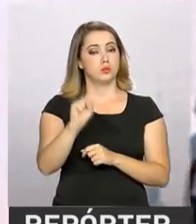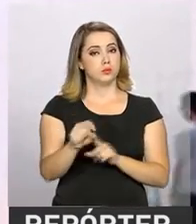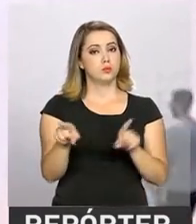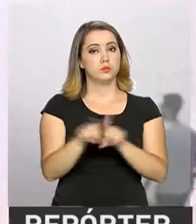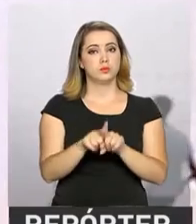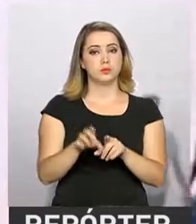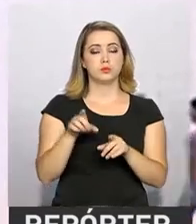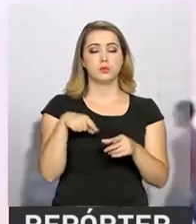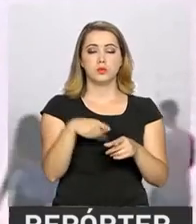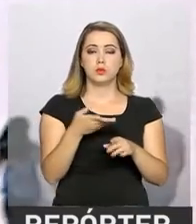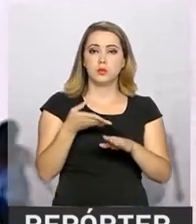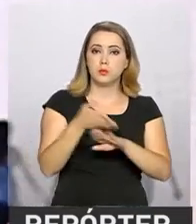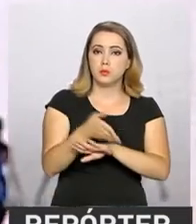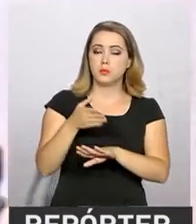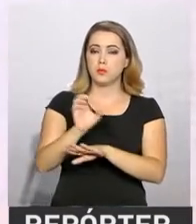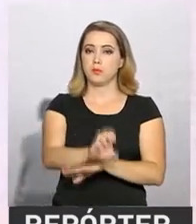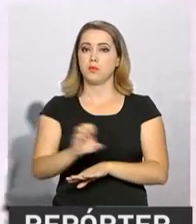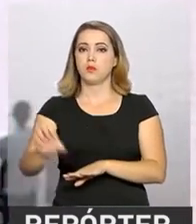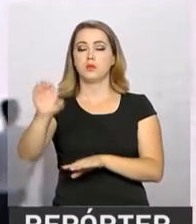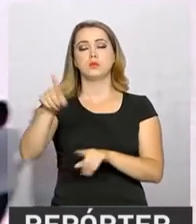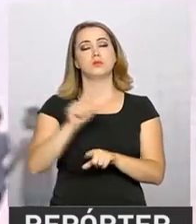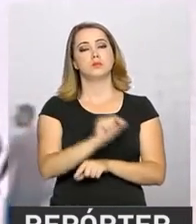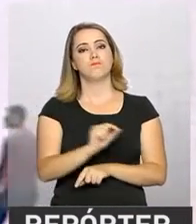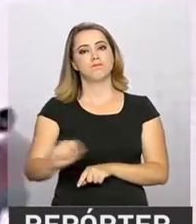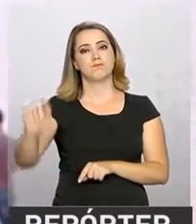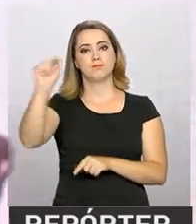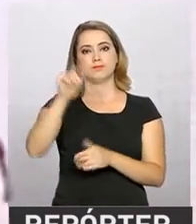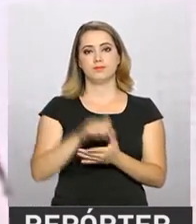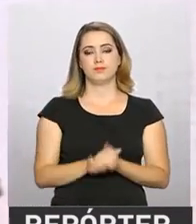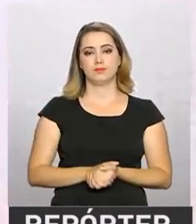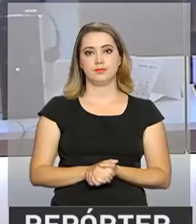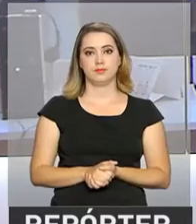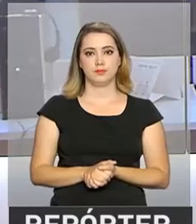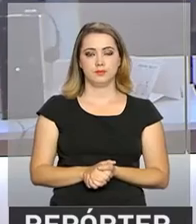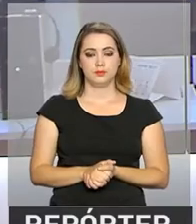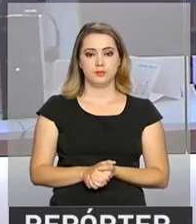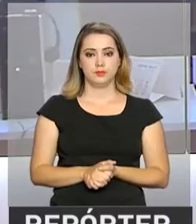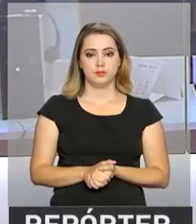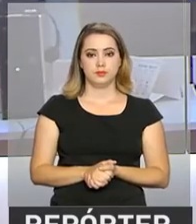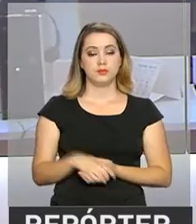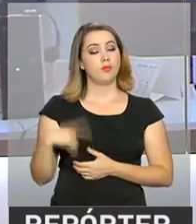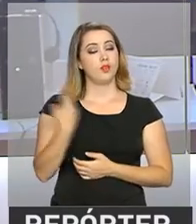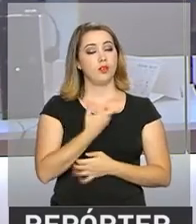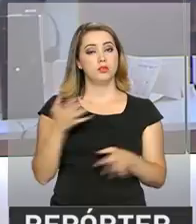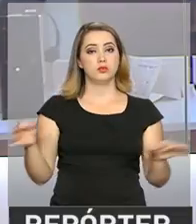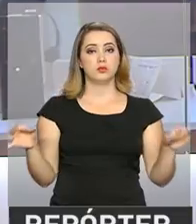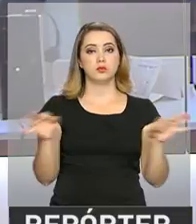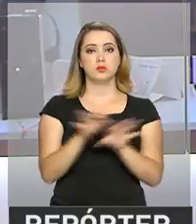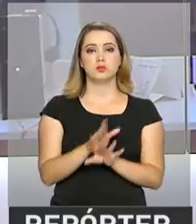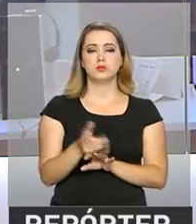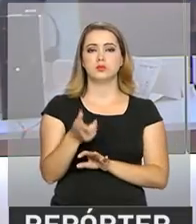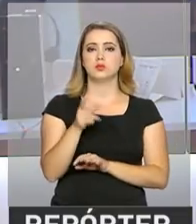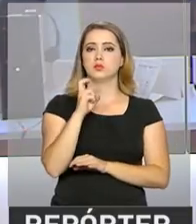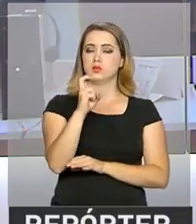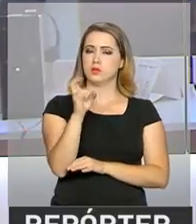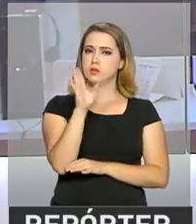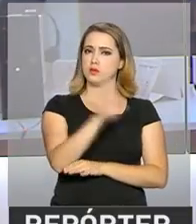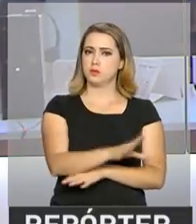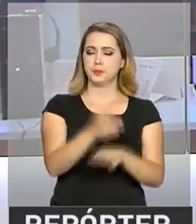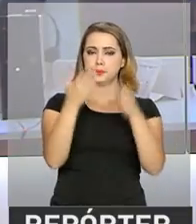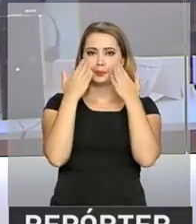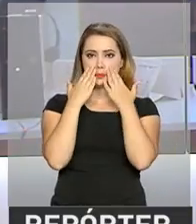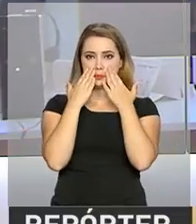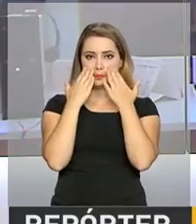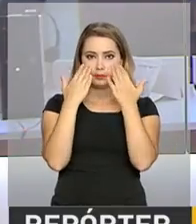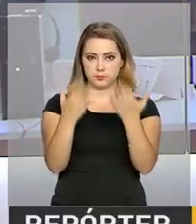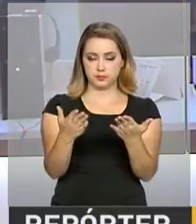e municipais de saúde. De Brasília, Thaisa Dias. Nós ficamos por aqui e voltamos às 5 da tarde na